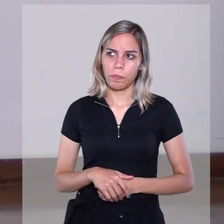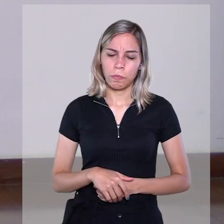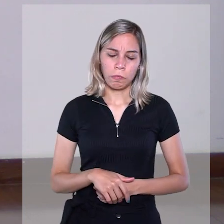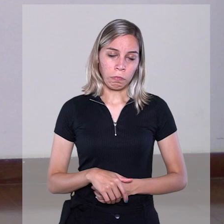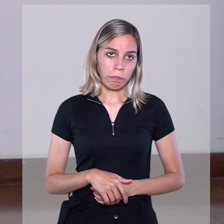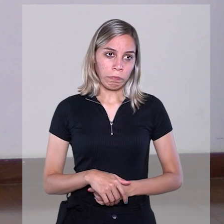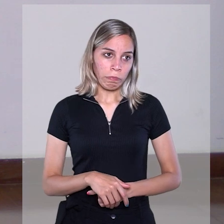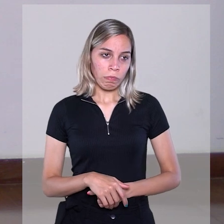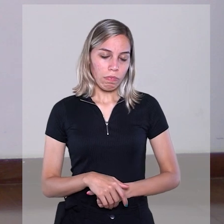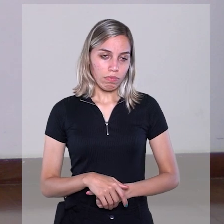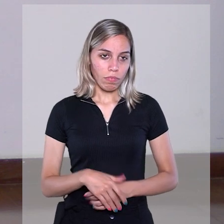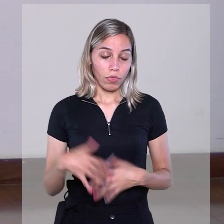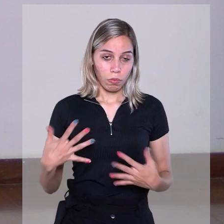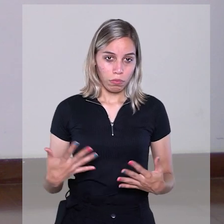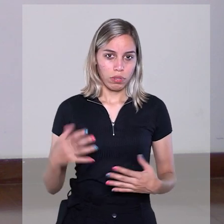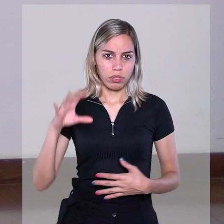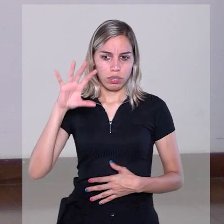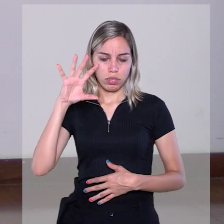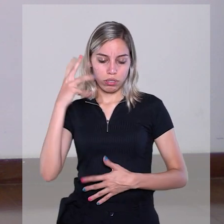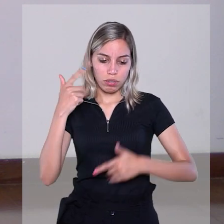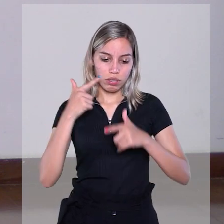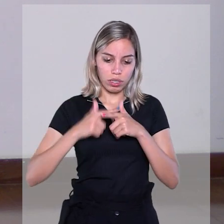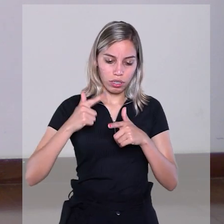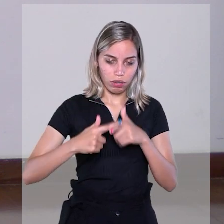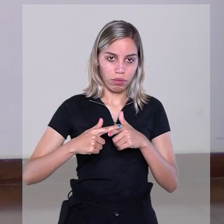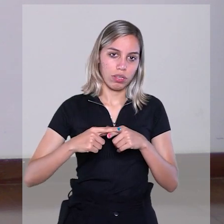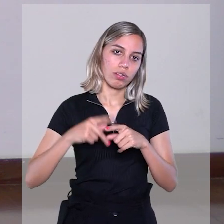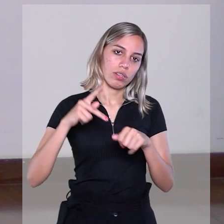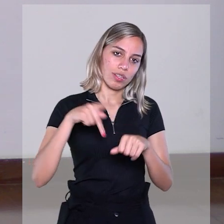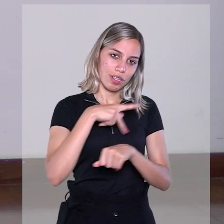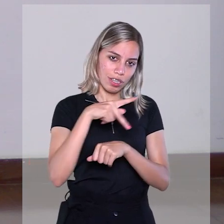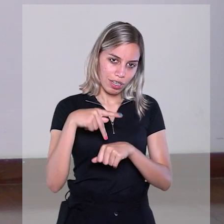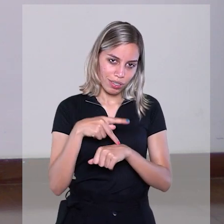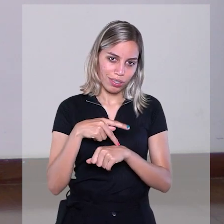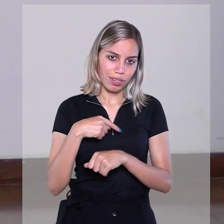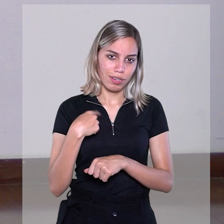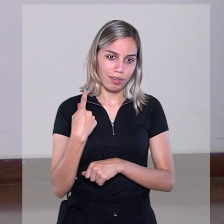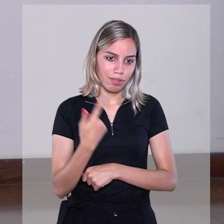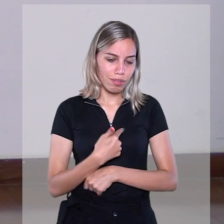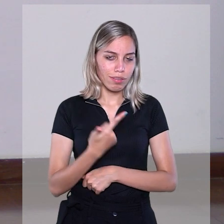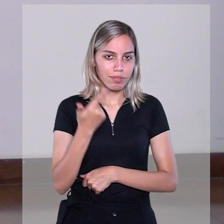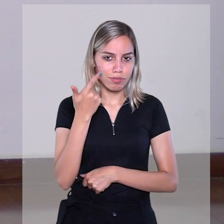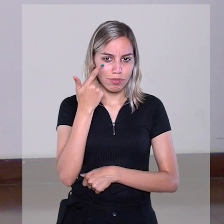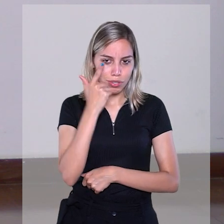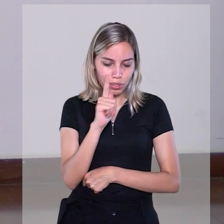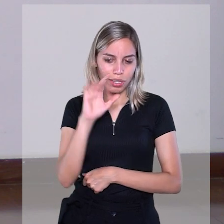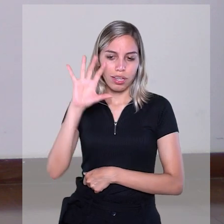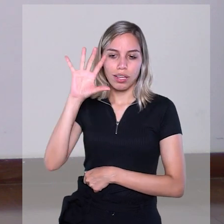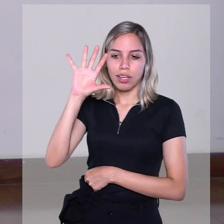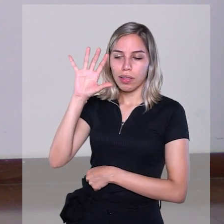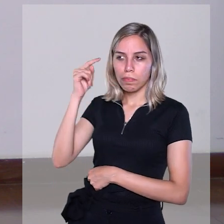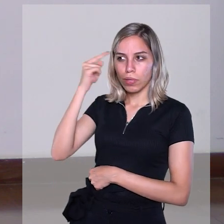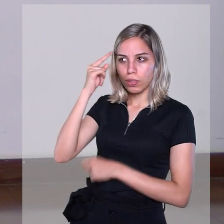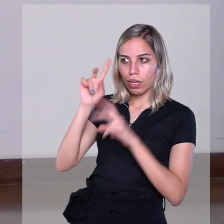Quando resolvermos os grandes problemas do país, então vamos pensar nos negros, vamos pensar nos indígenas, vamos